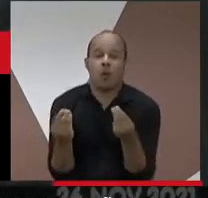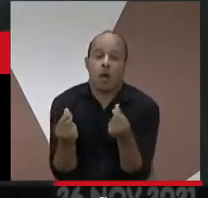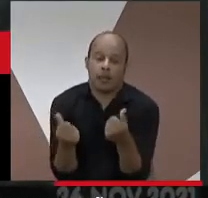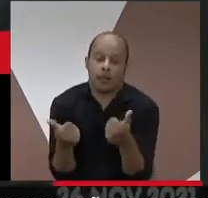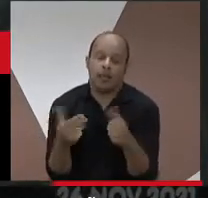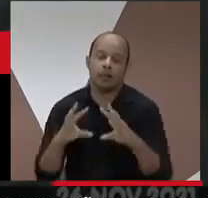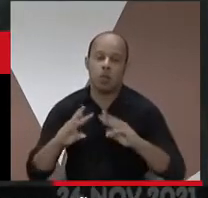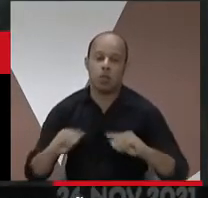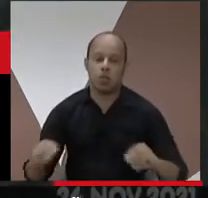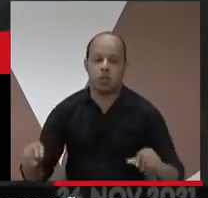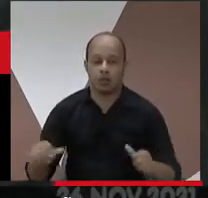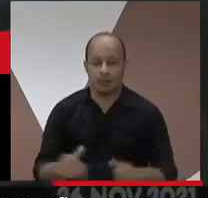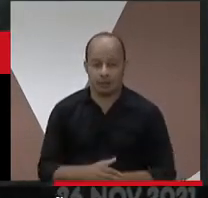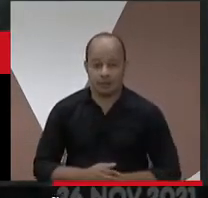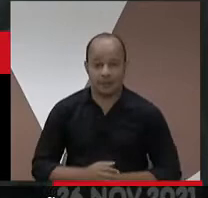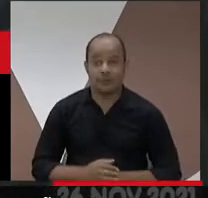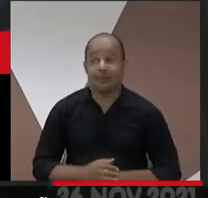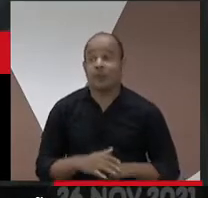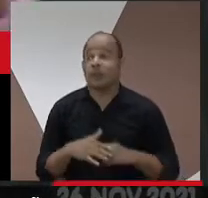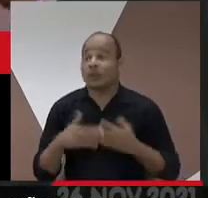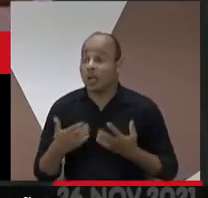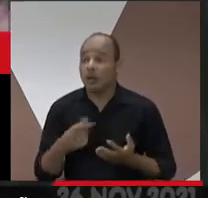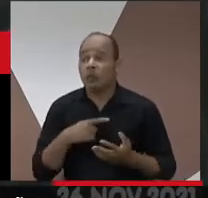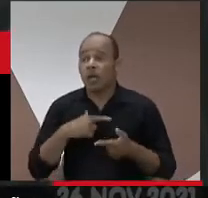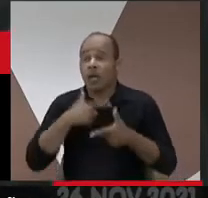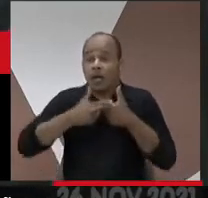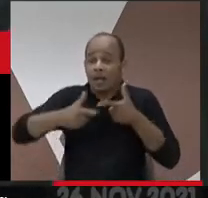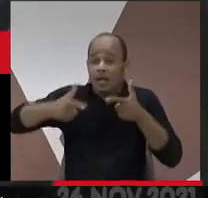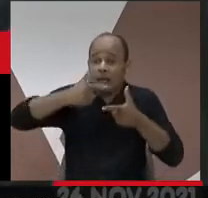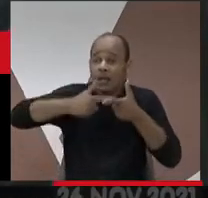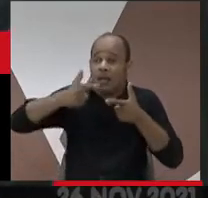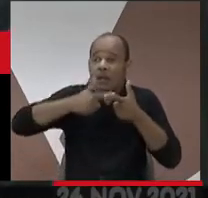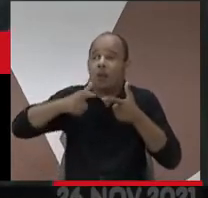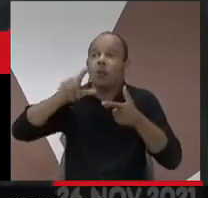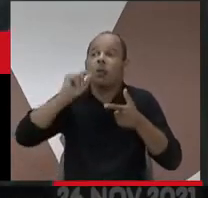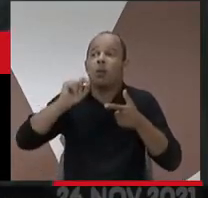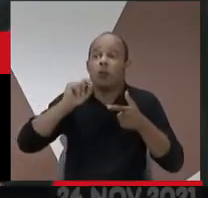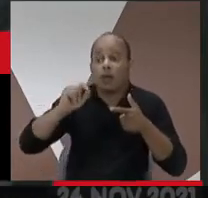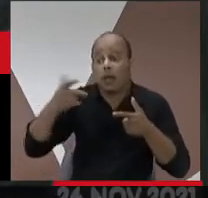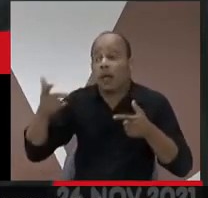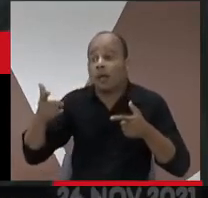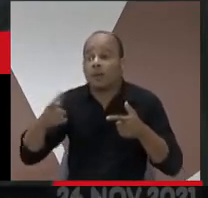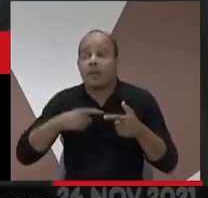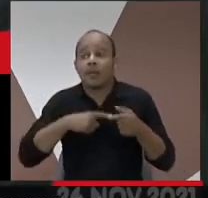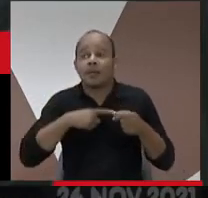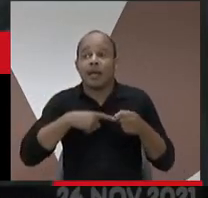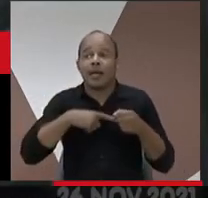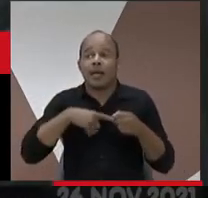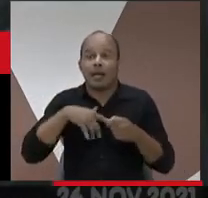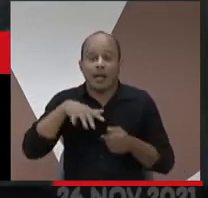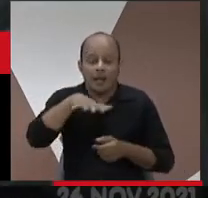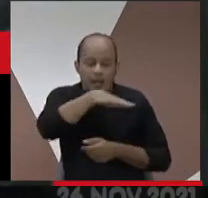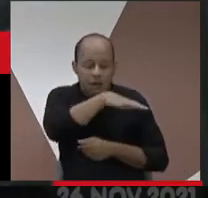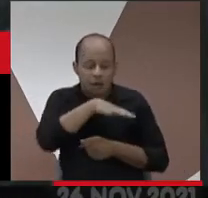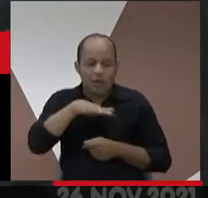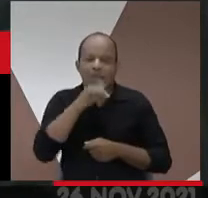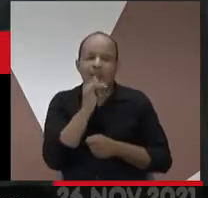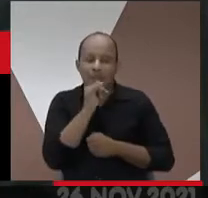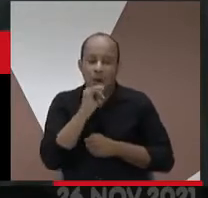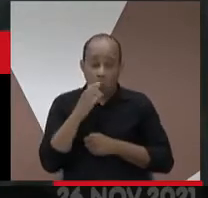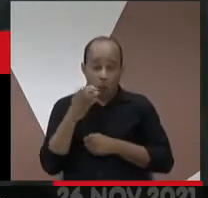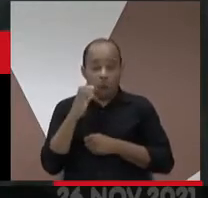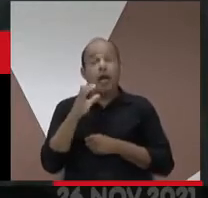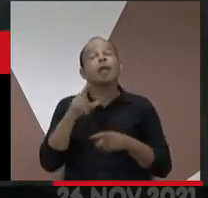por ser um traçado que corta regiões. E não é uma questão menor em Contagem, porque a cidade